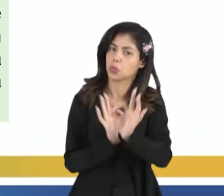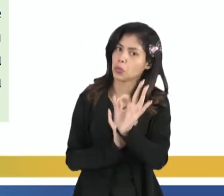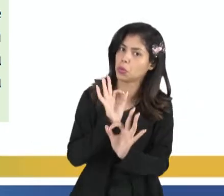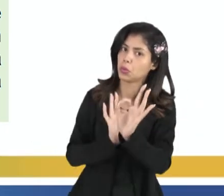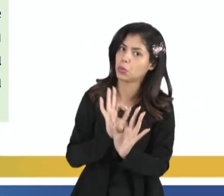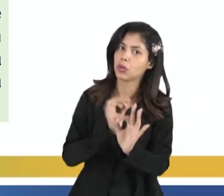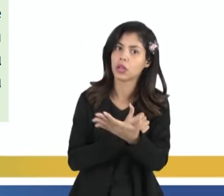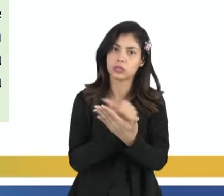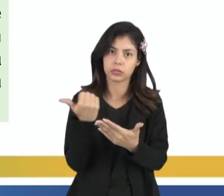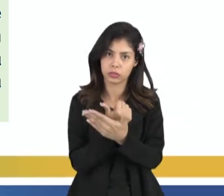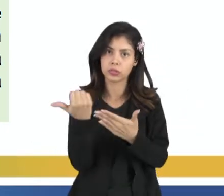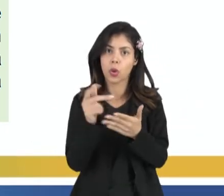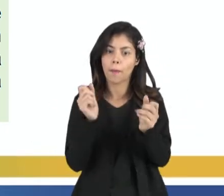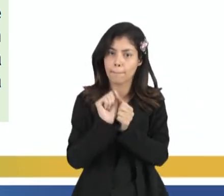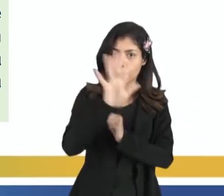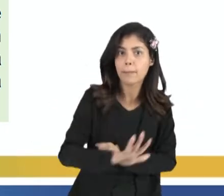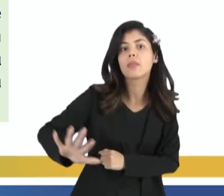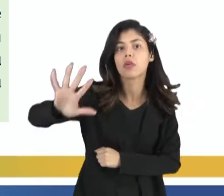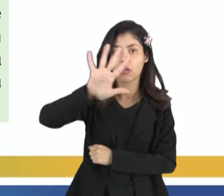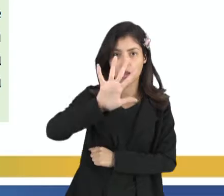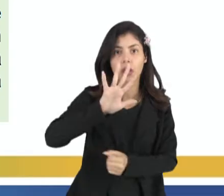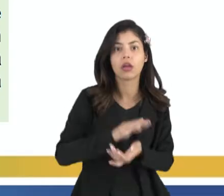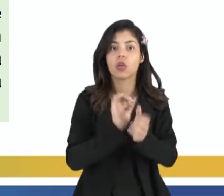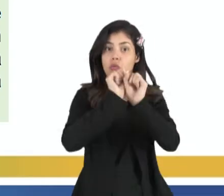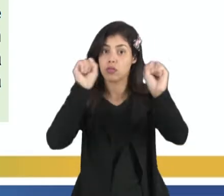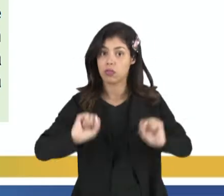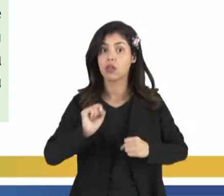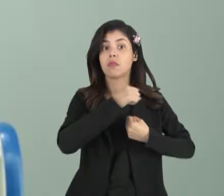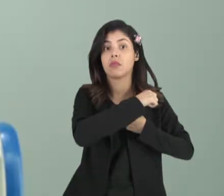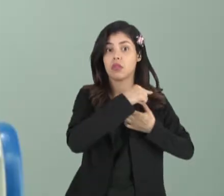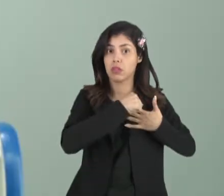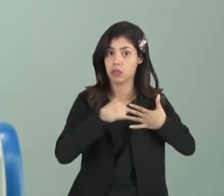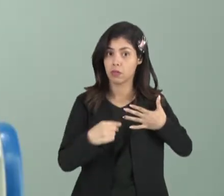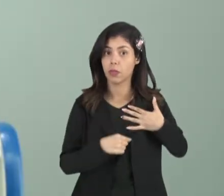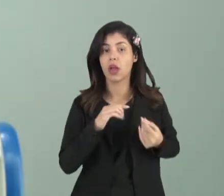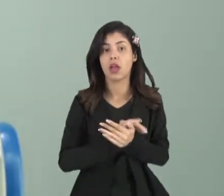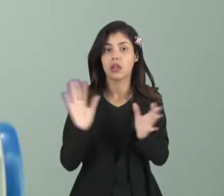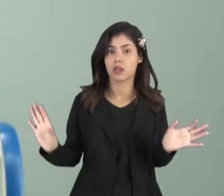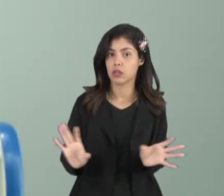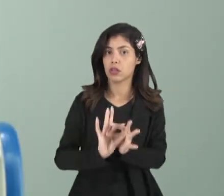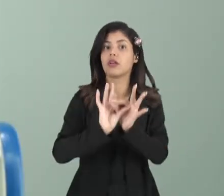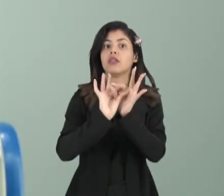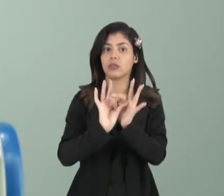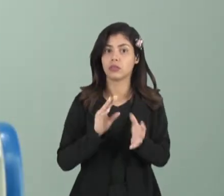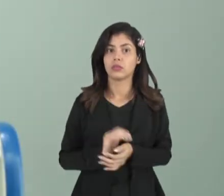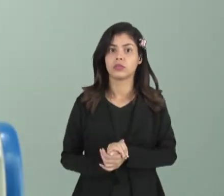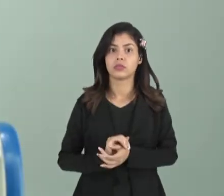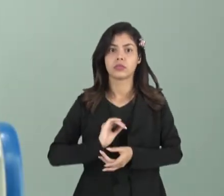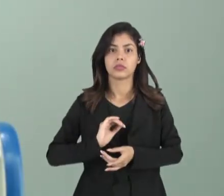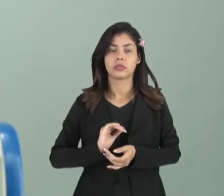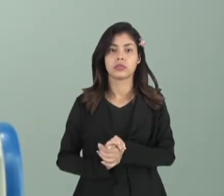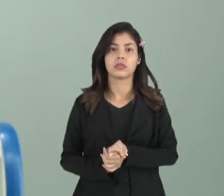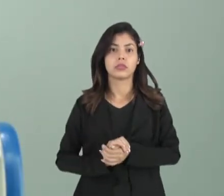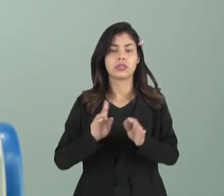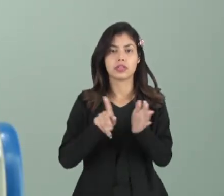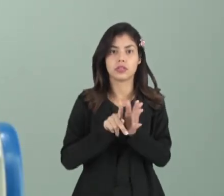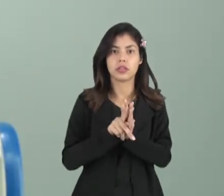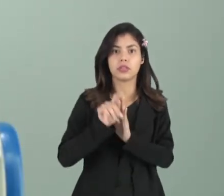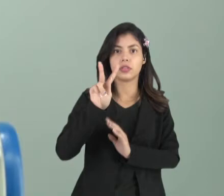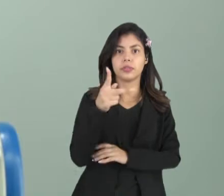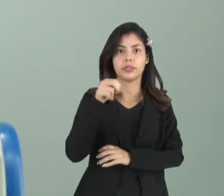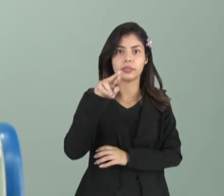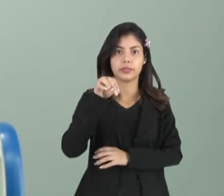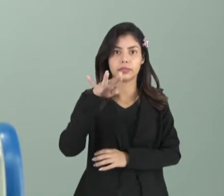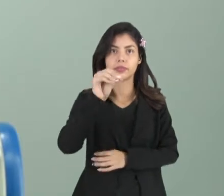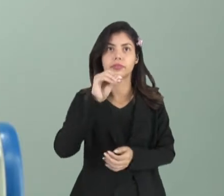controlar as nossas ações de uma forma geral, e o sistema endócrino ele está relacionado aí com a nossa ação hormonal. Qual hormônio que tem